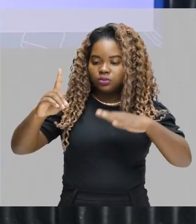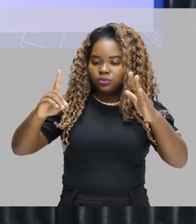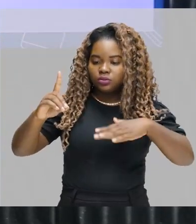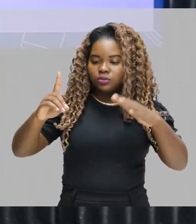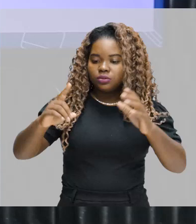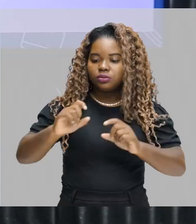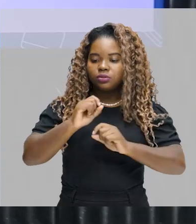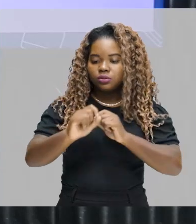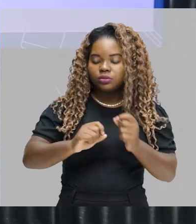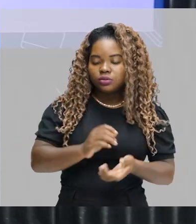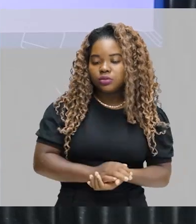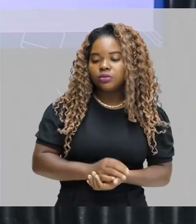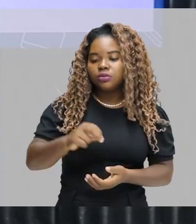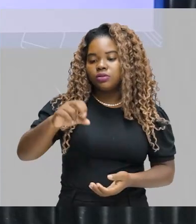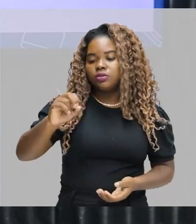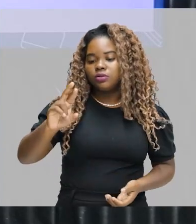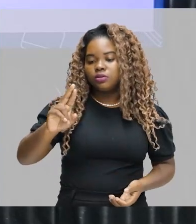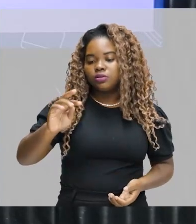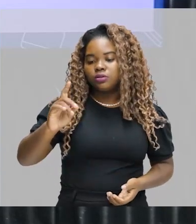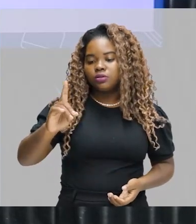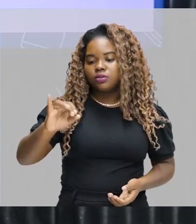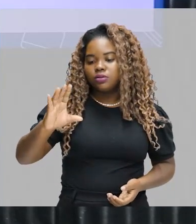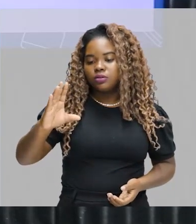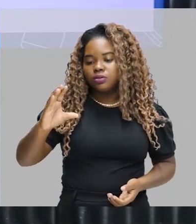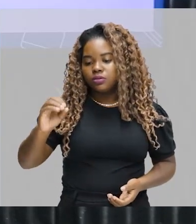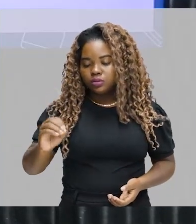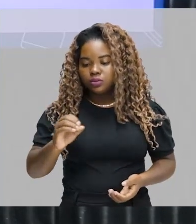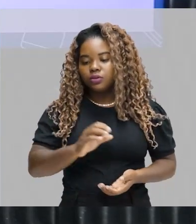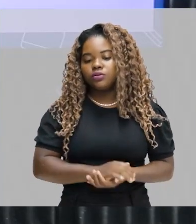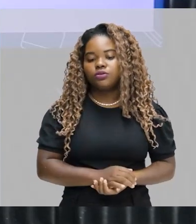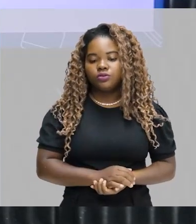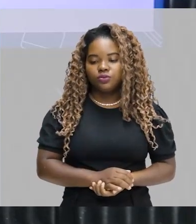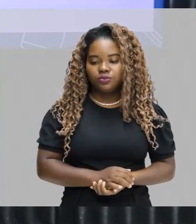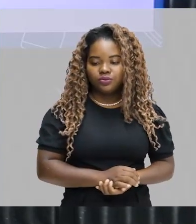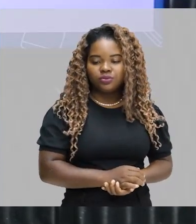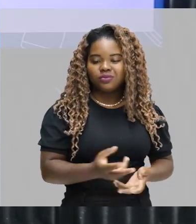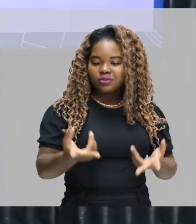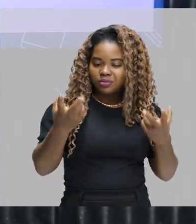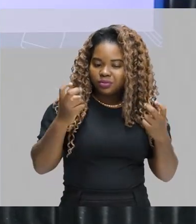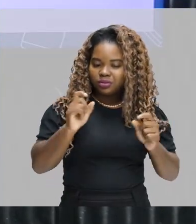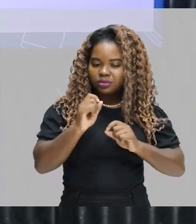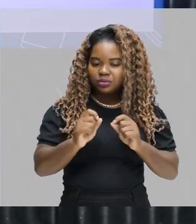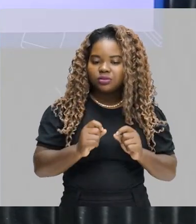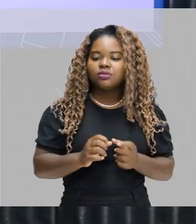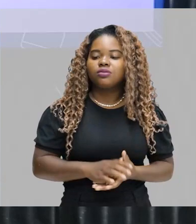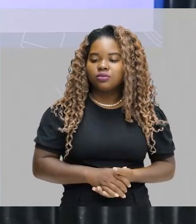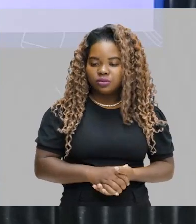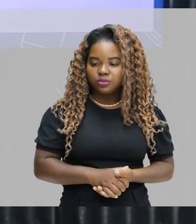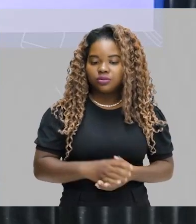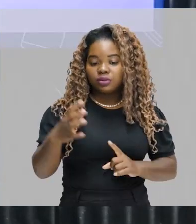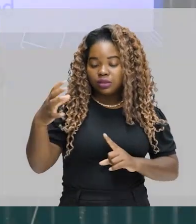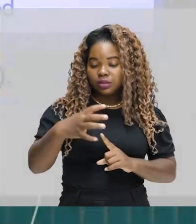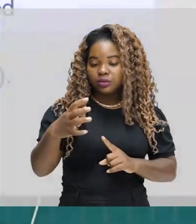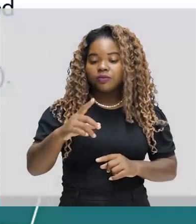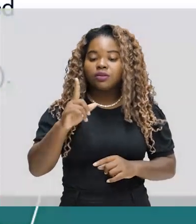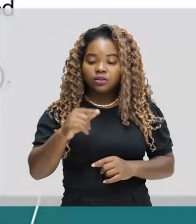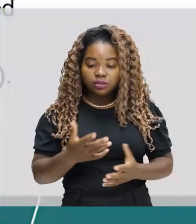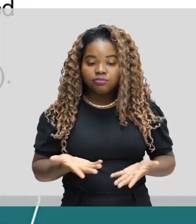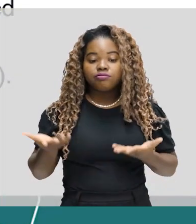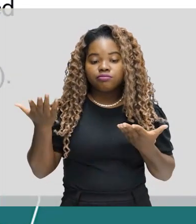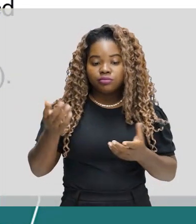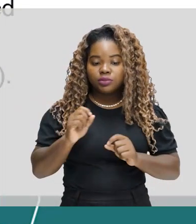deuses dos anglo-saxões, deuses do povo nórdico. Então, você observa que a inspiração é essa. Por